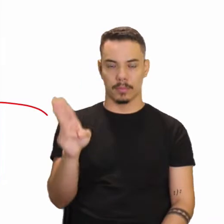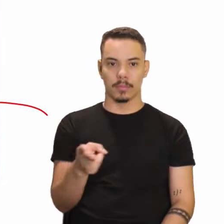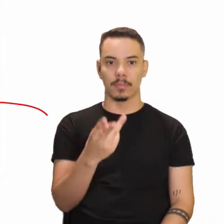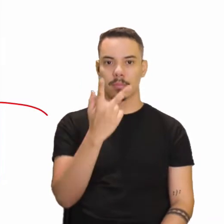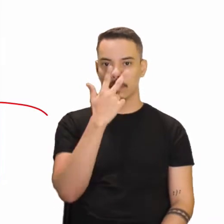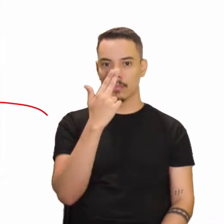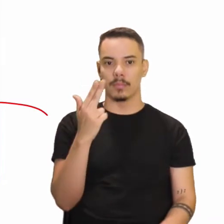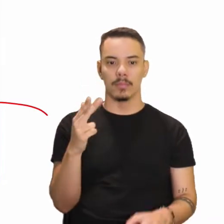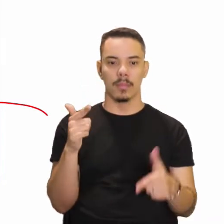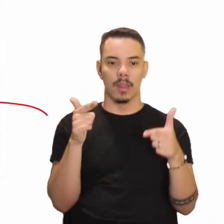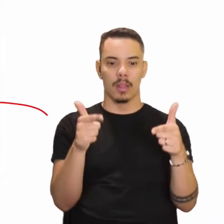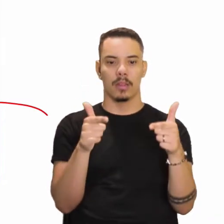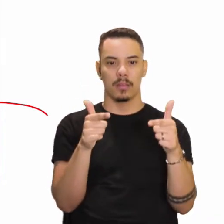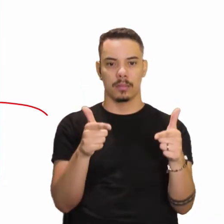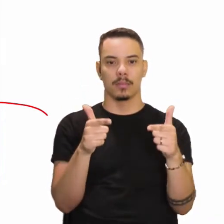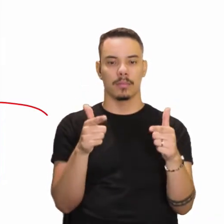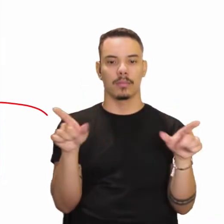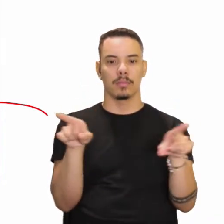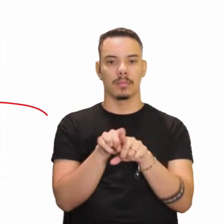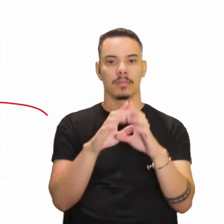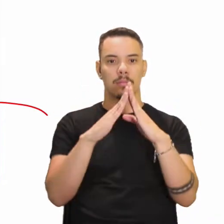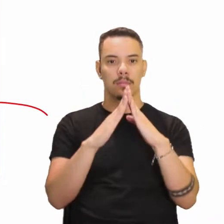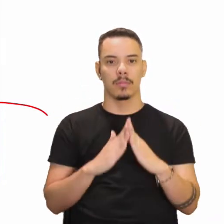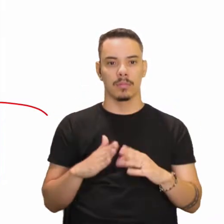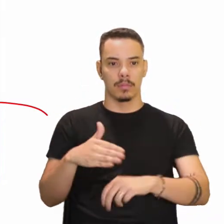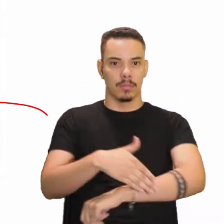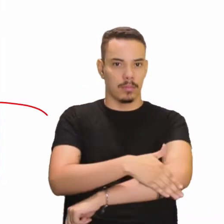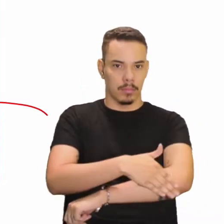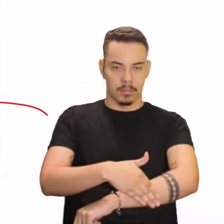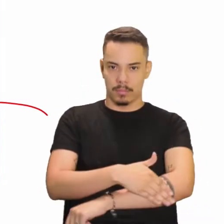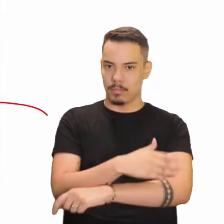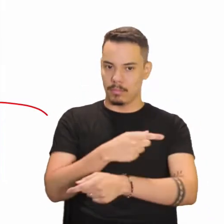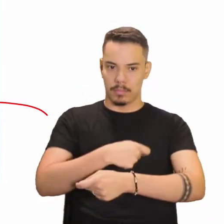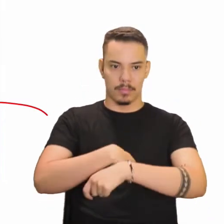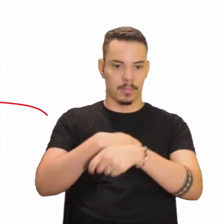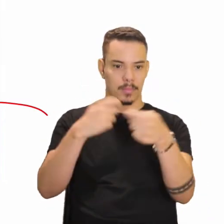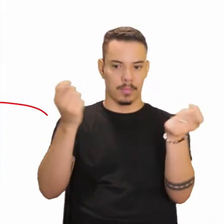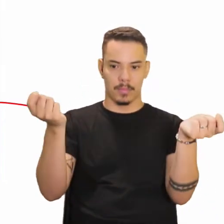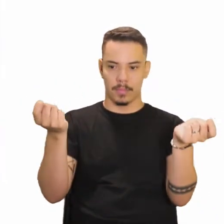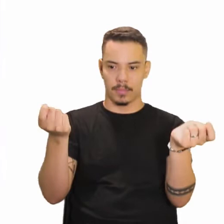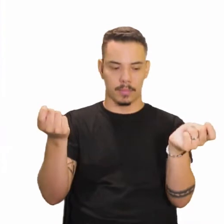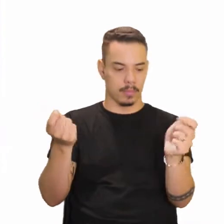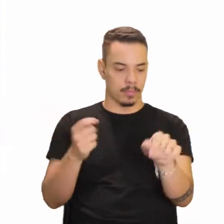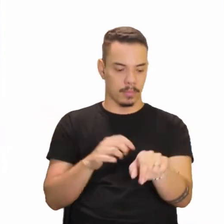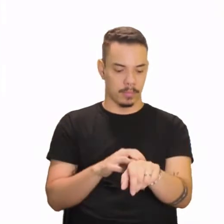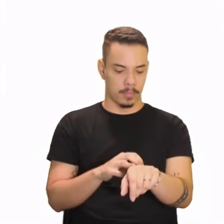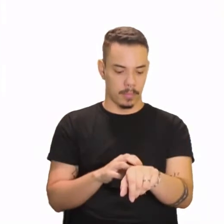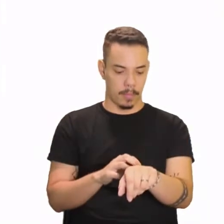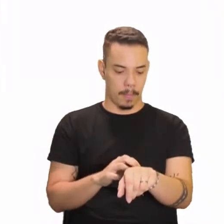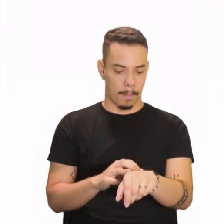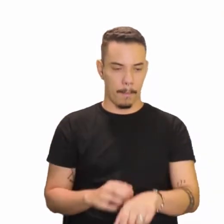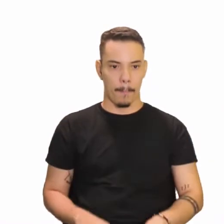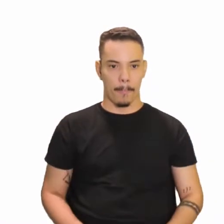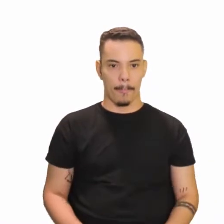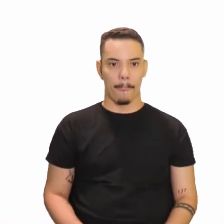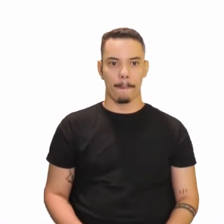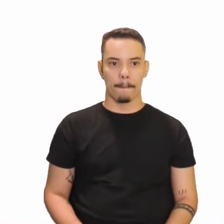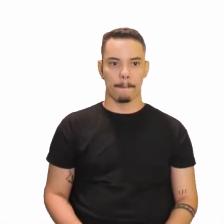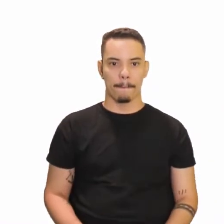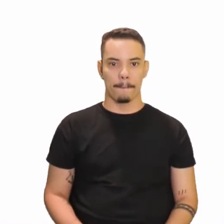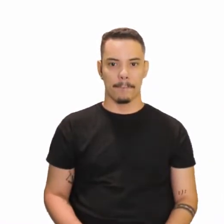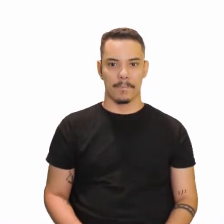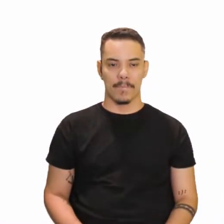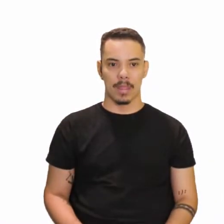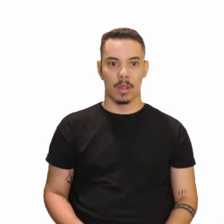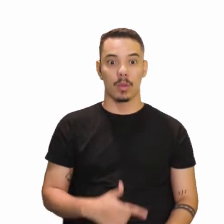uma crítica e morando na rua morador de rua mais um aqui para